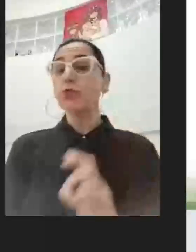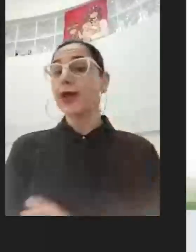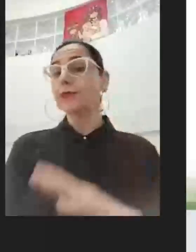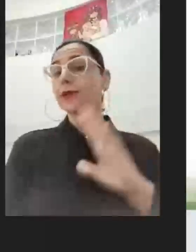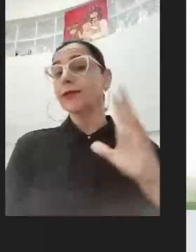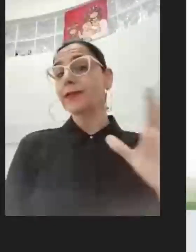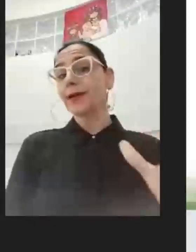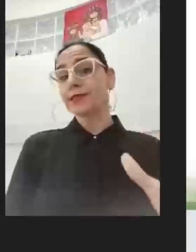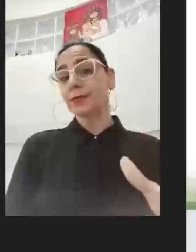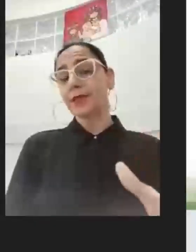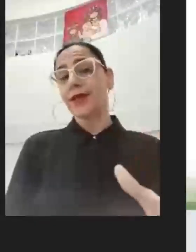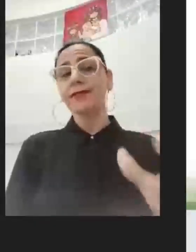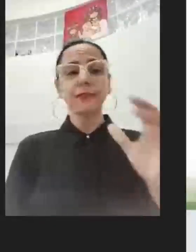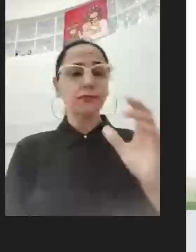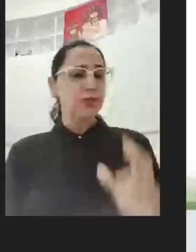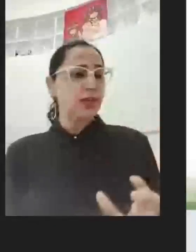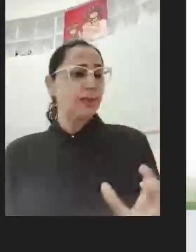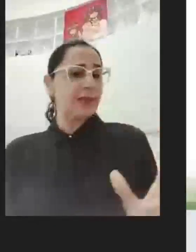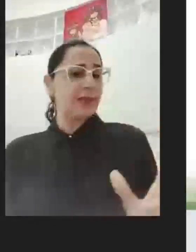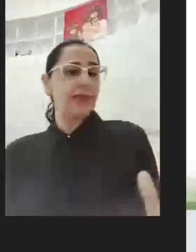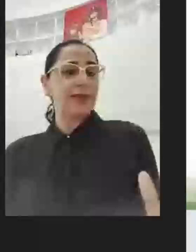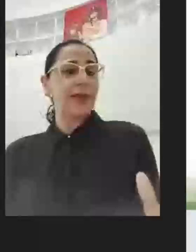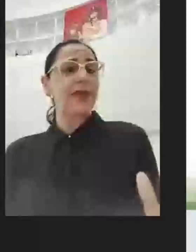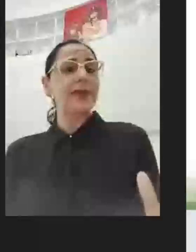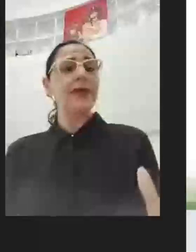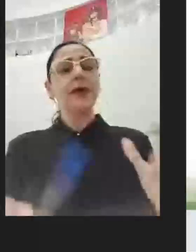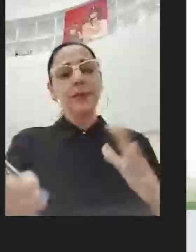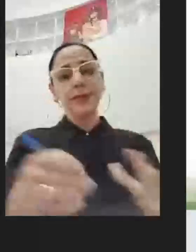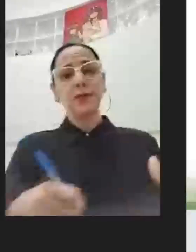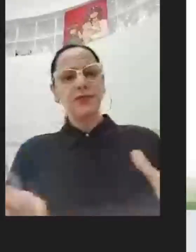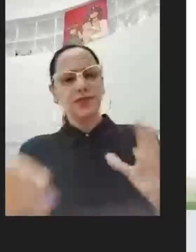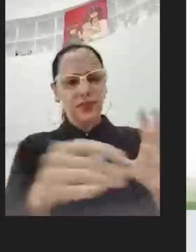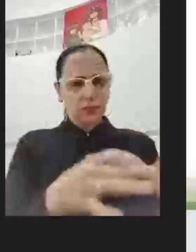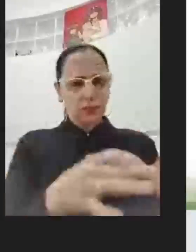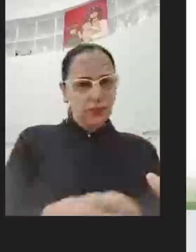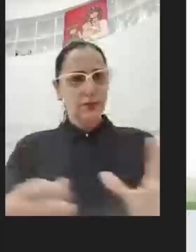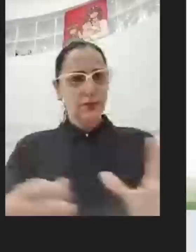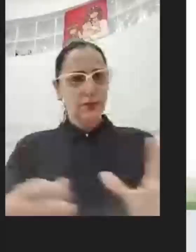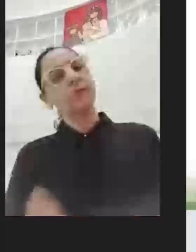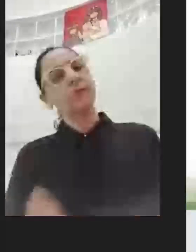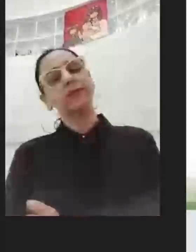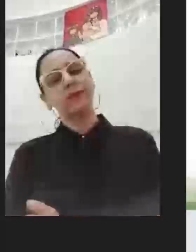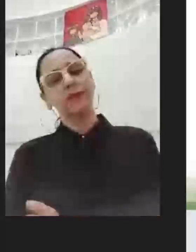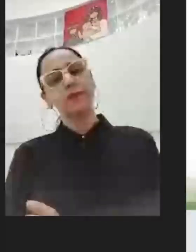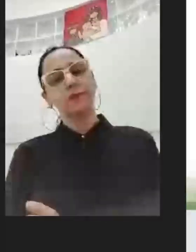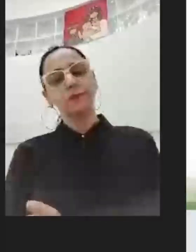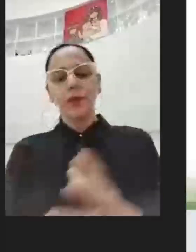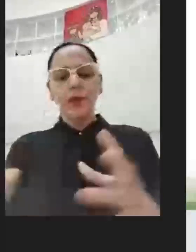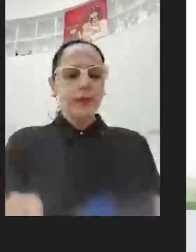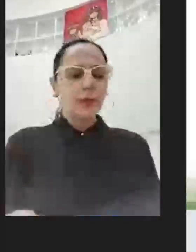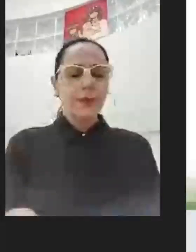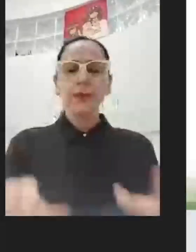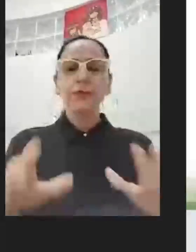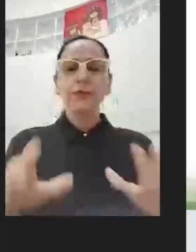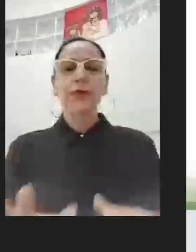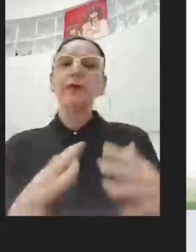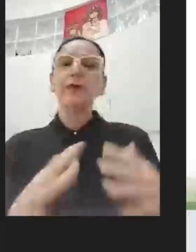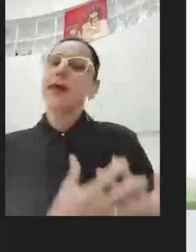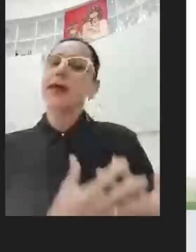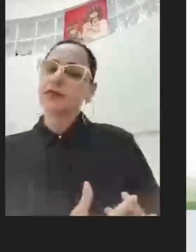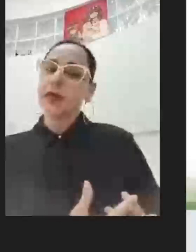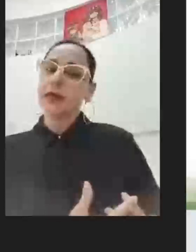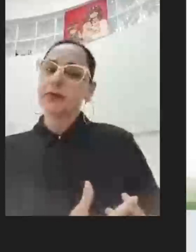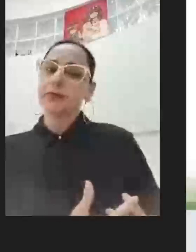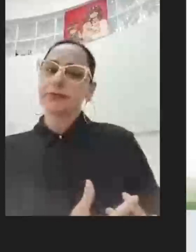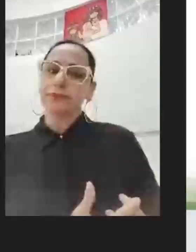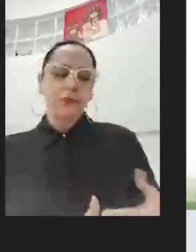dar mamar? É o lado que ela tem mais habilidade, então deixa ela aprender naquele, para depois ela já ter um jeitinho para o mais difícil. Então eu